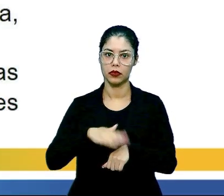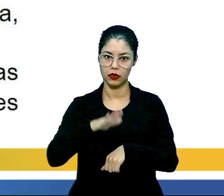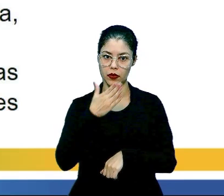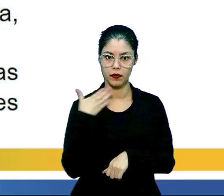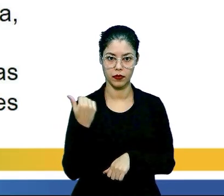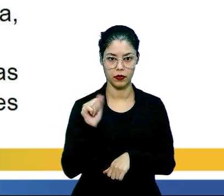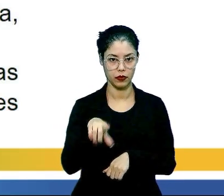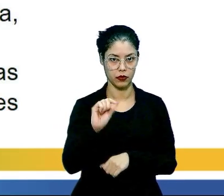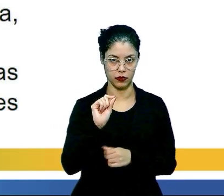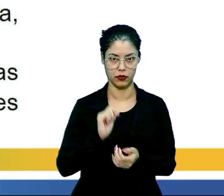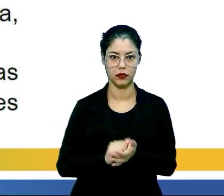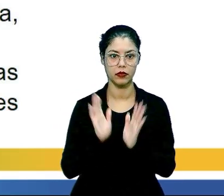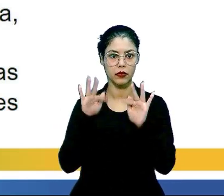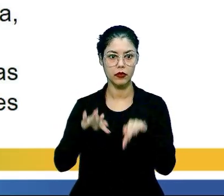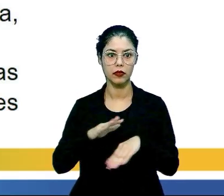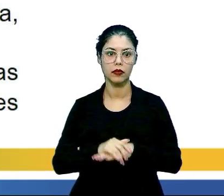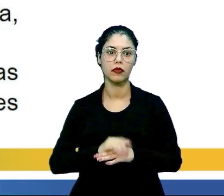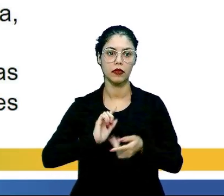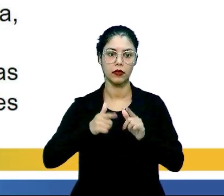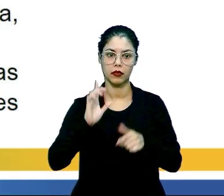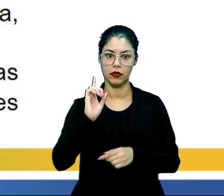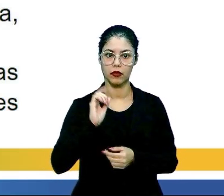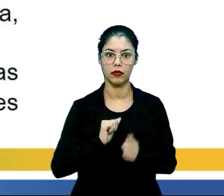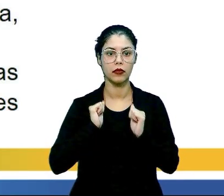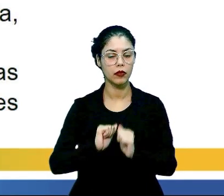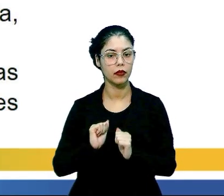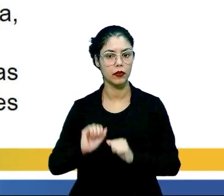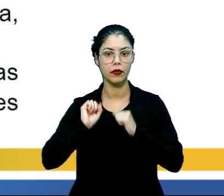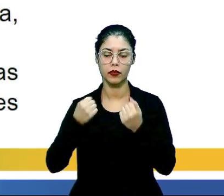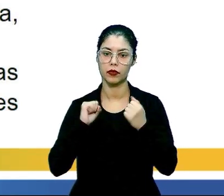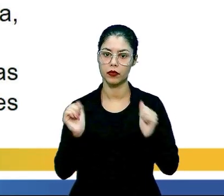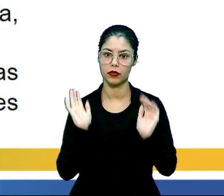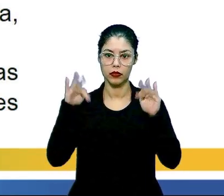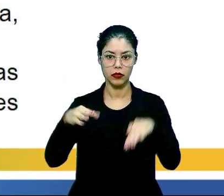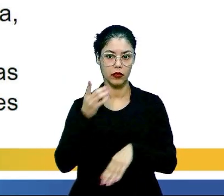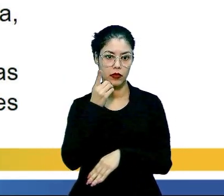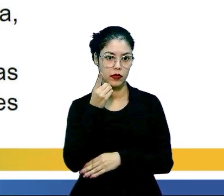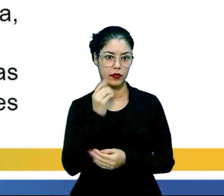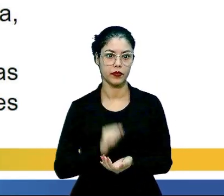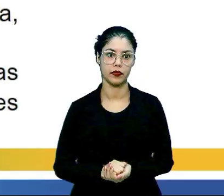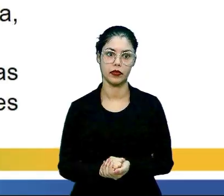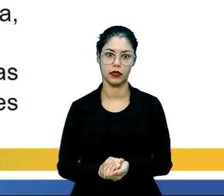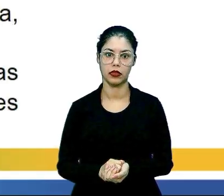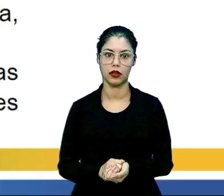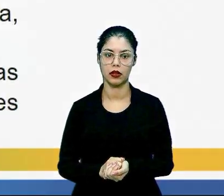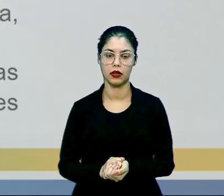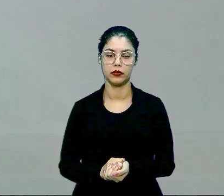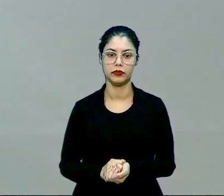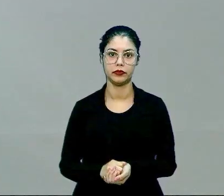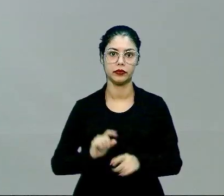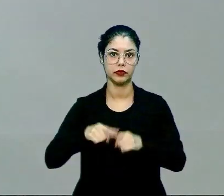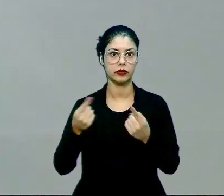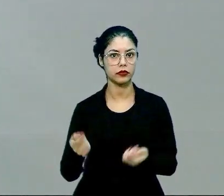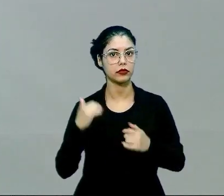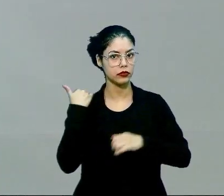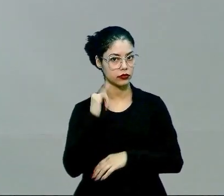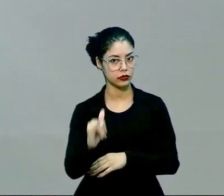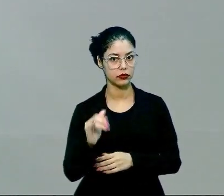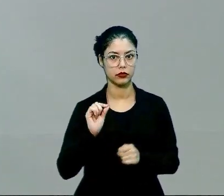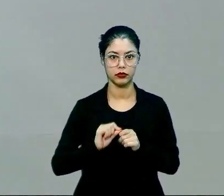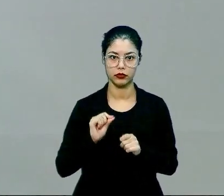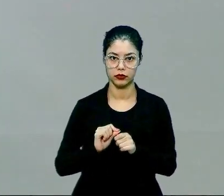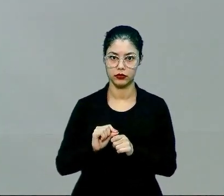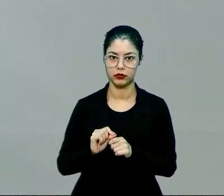assertivo na hora de marcar. E, por fim, a alternativa D, pode exercer atividades físicas no final do dia, mas que a sua energia vai